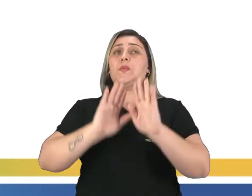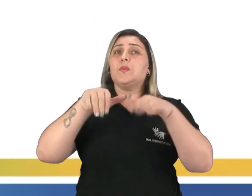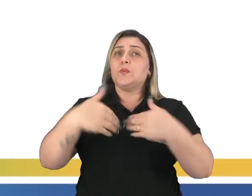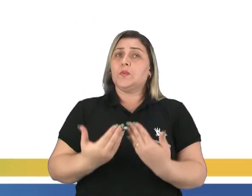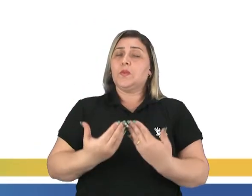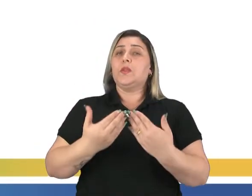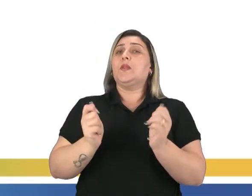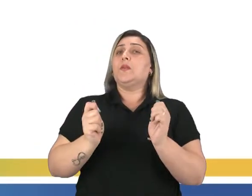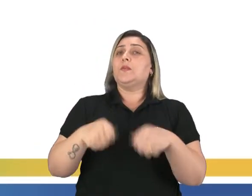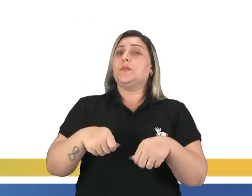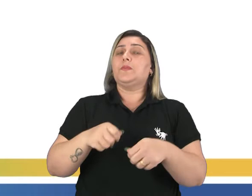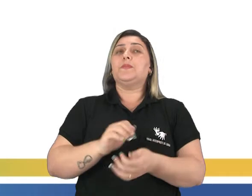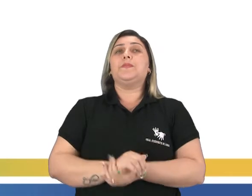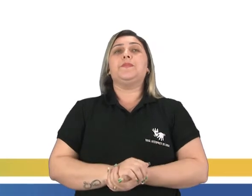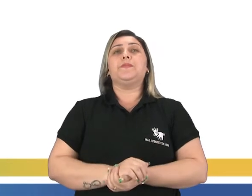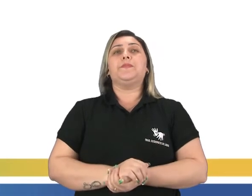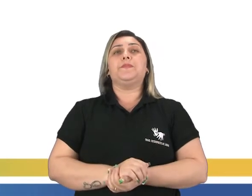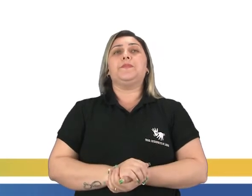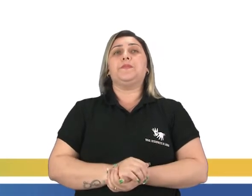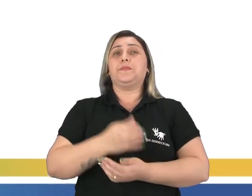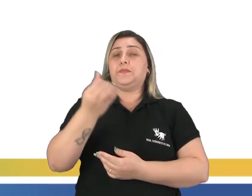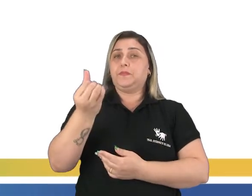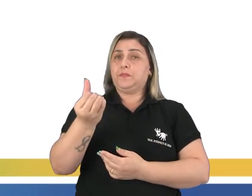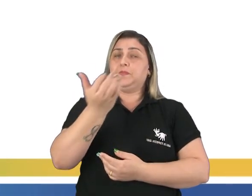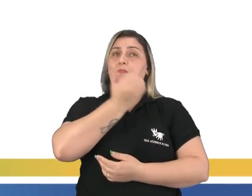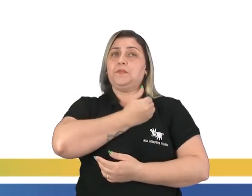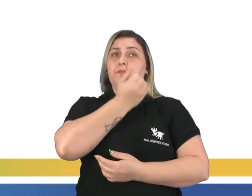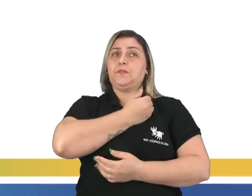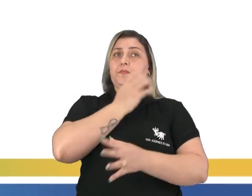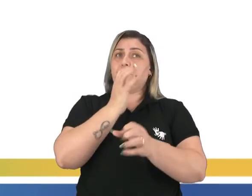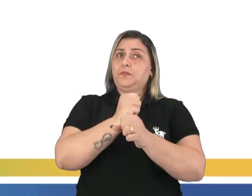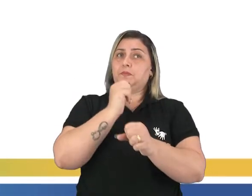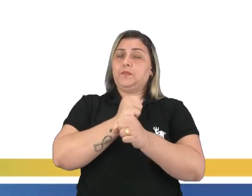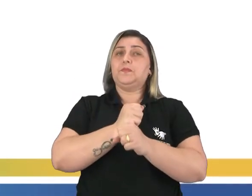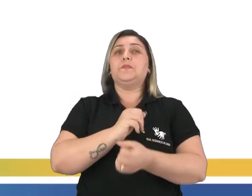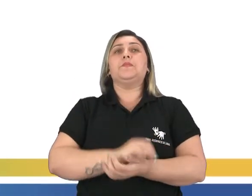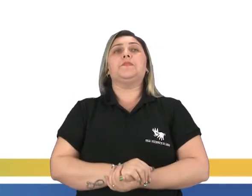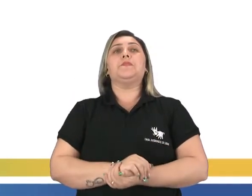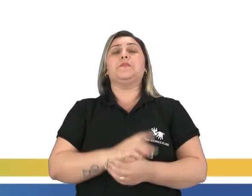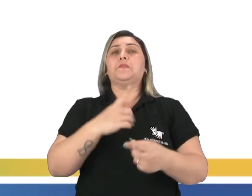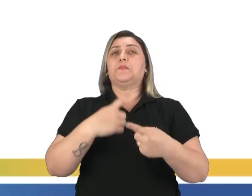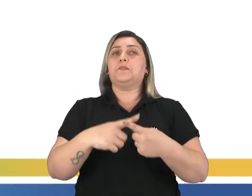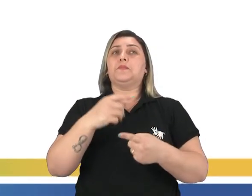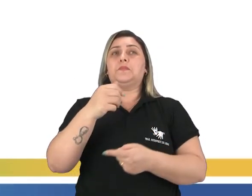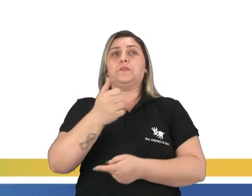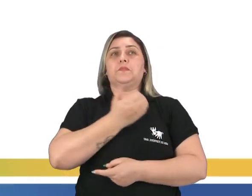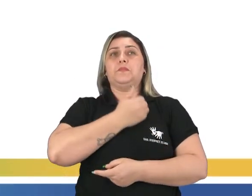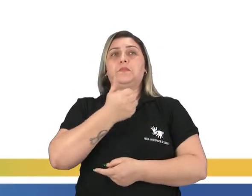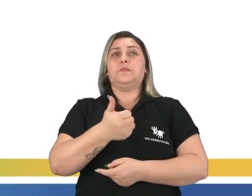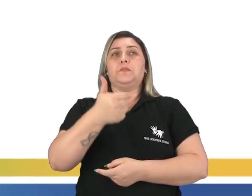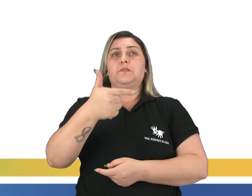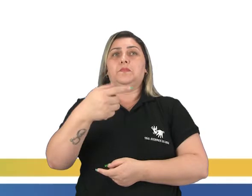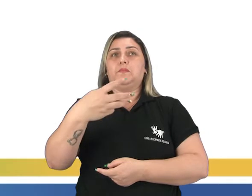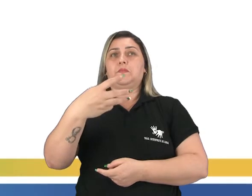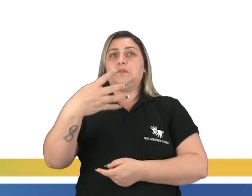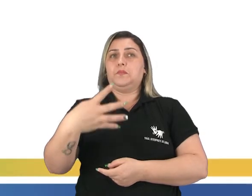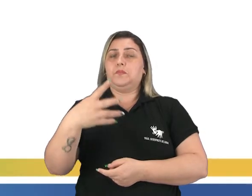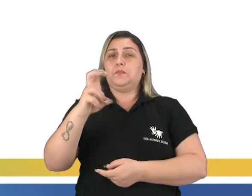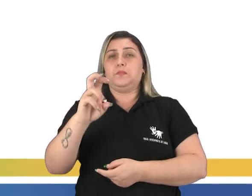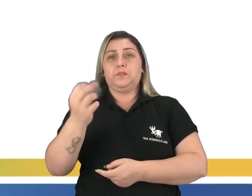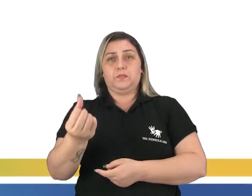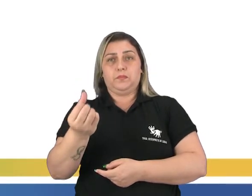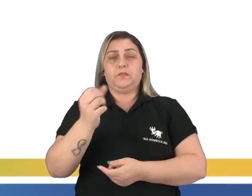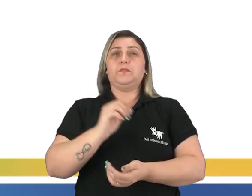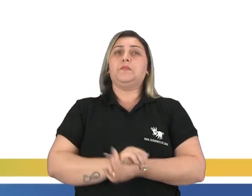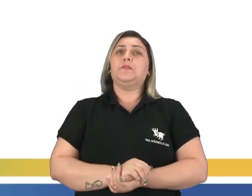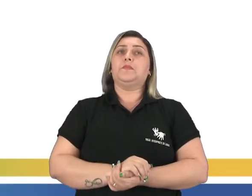são os casos possíveis, né? Então, são 6 números no total, né? Porque pode cair o número 1, ou 2, ou 3, ou 4,